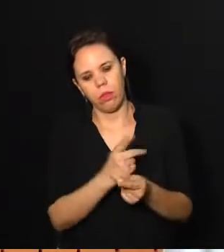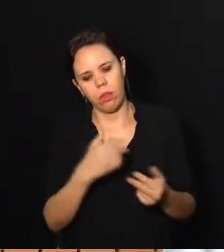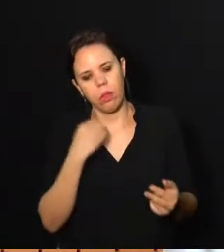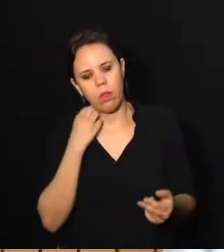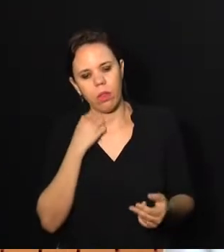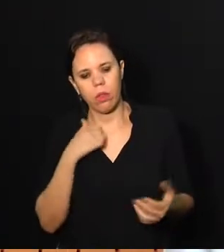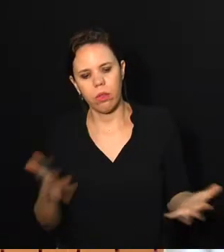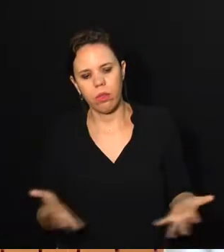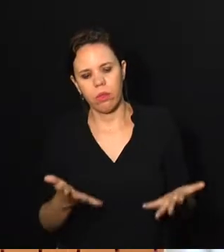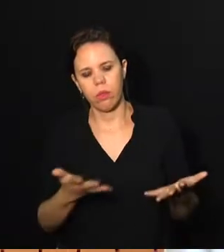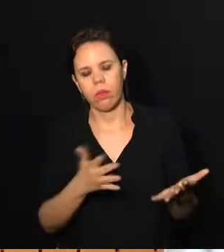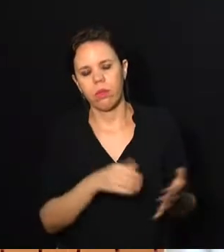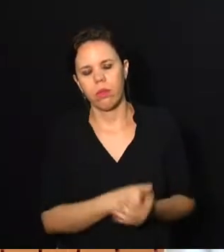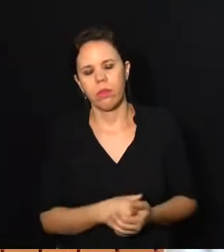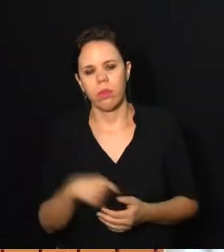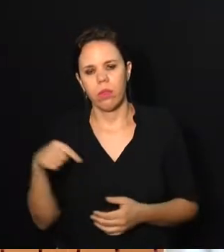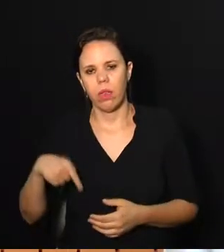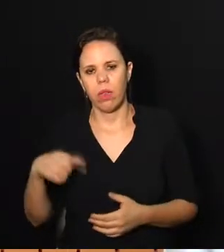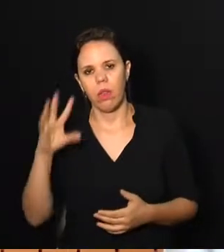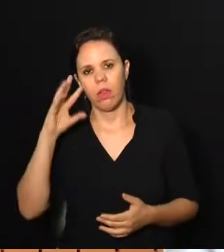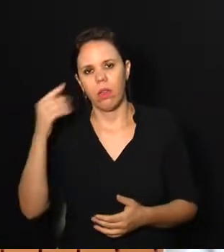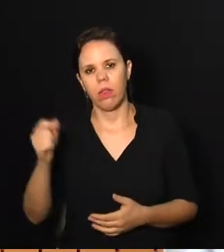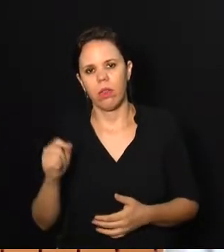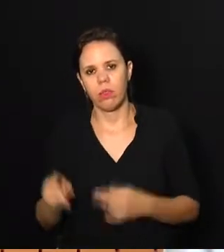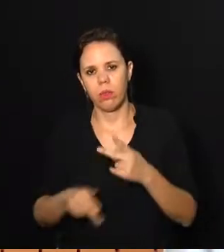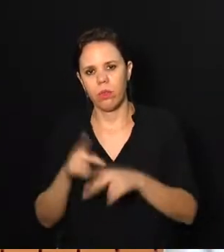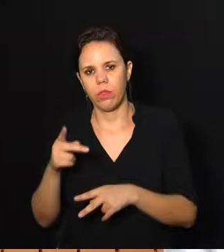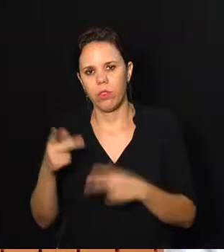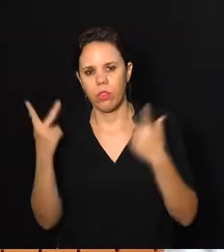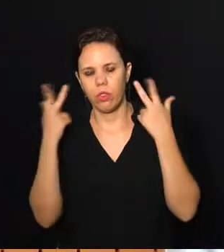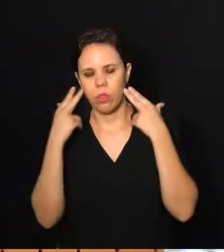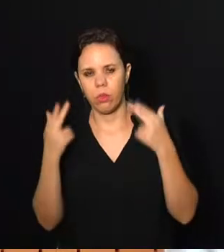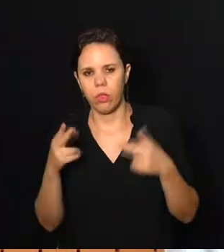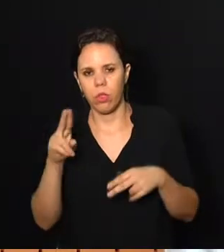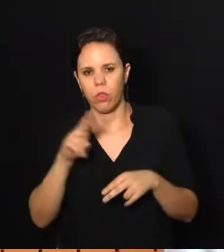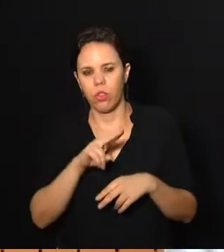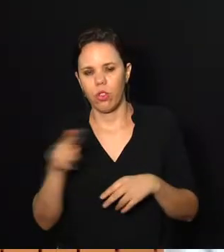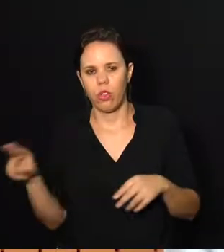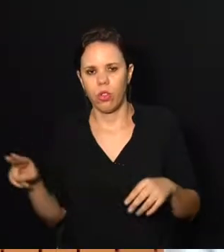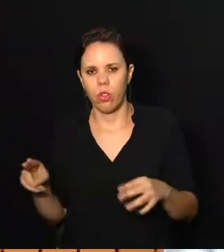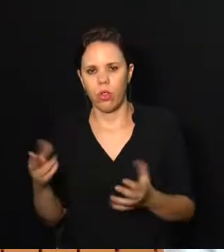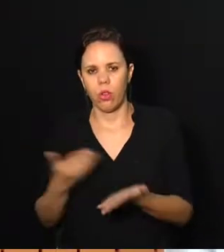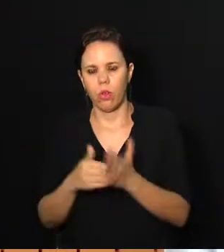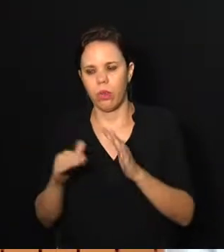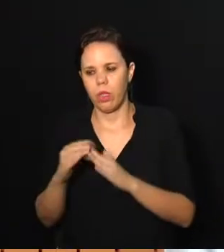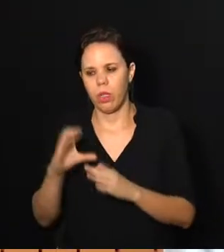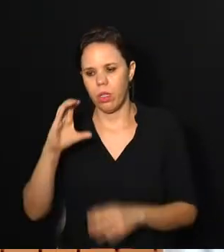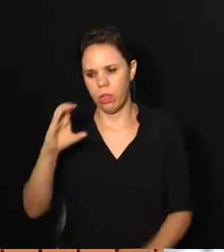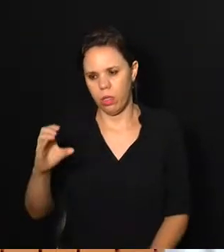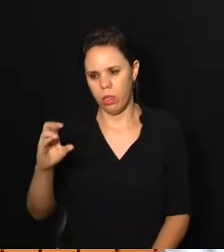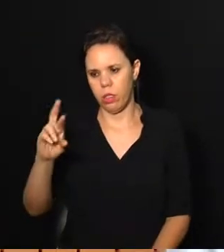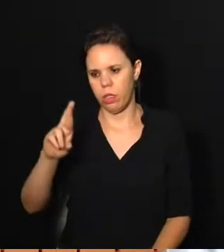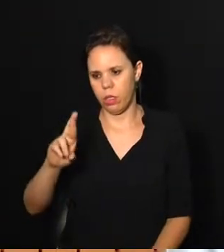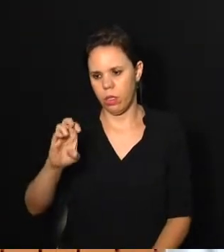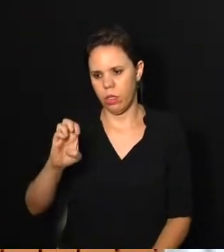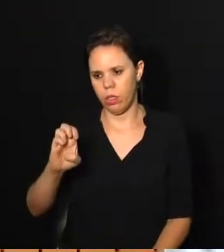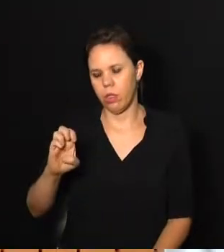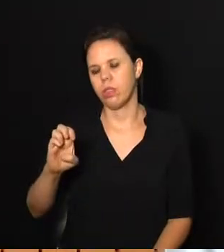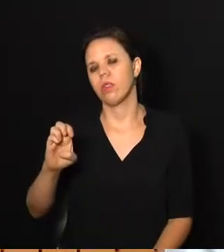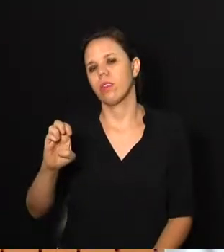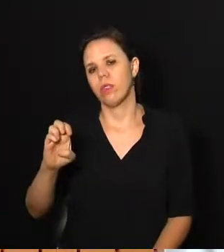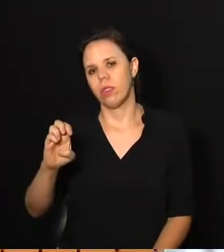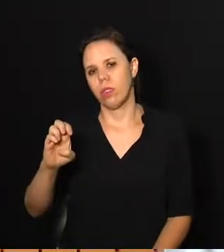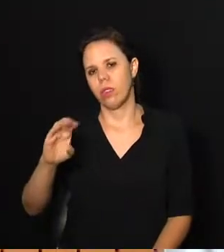da infância, e a gente entendeu que, popularmente, o termo creche para idosos, ele seria um pouco